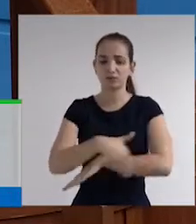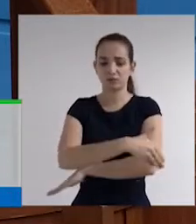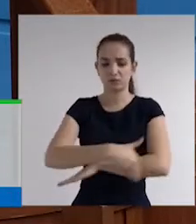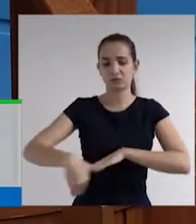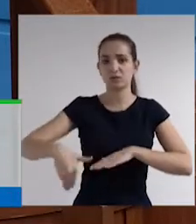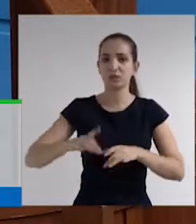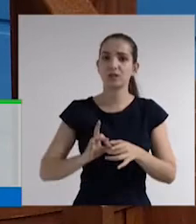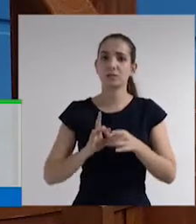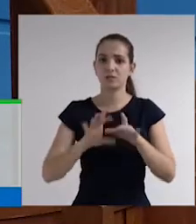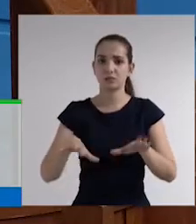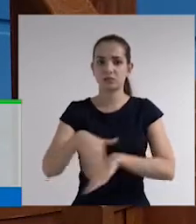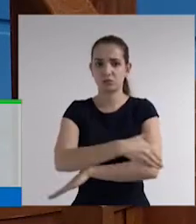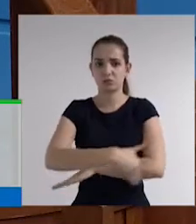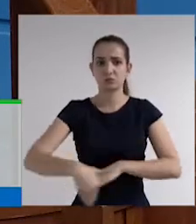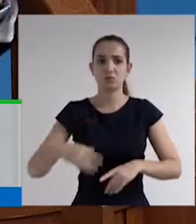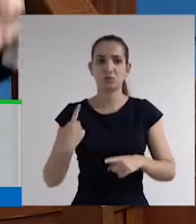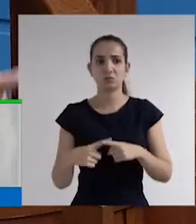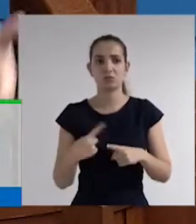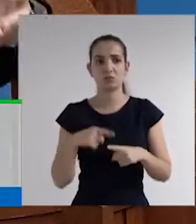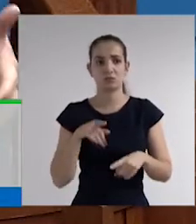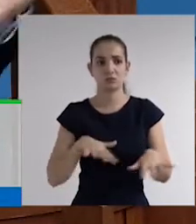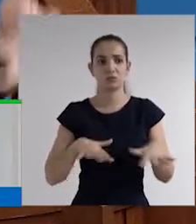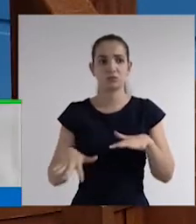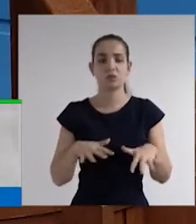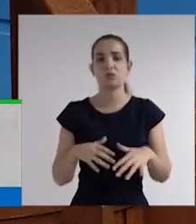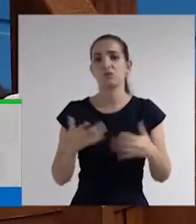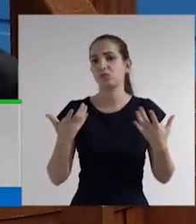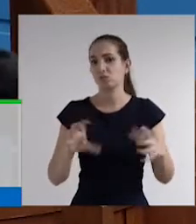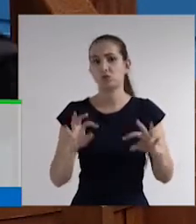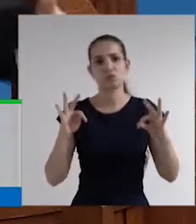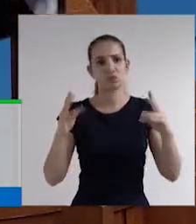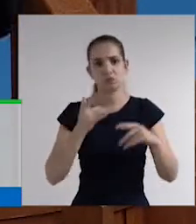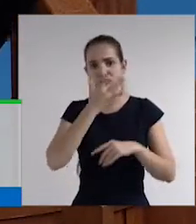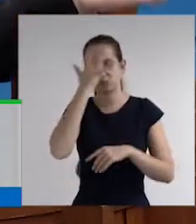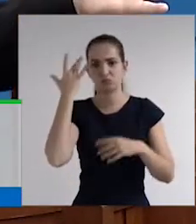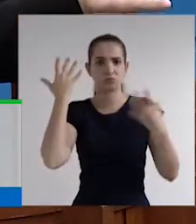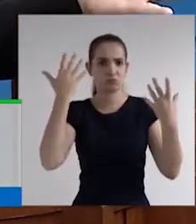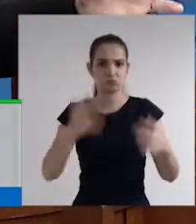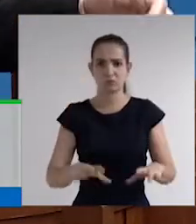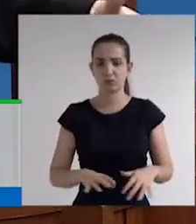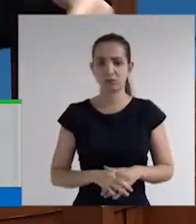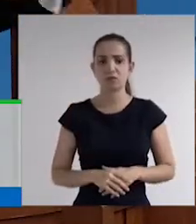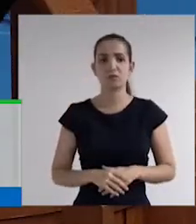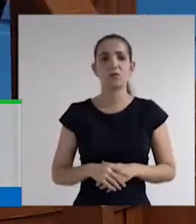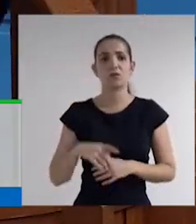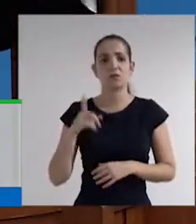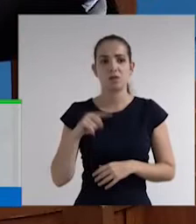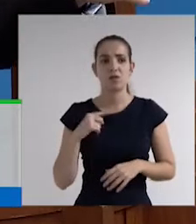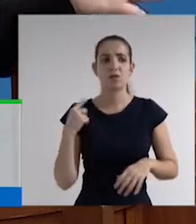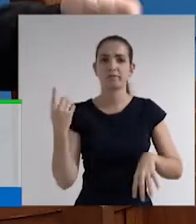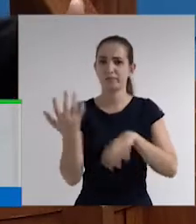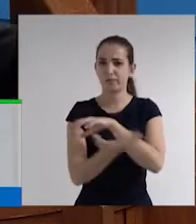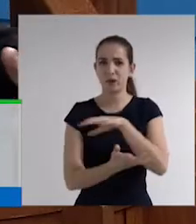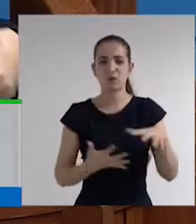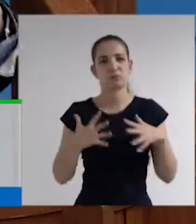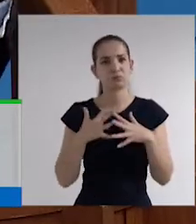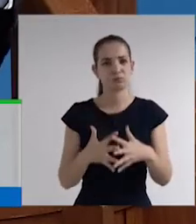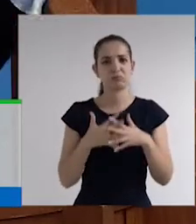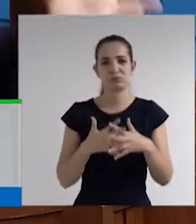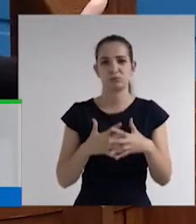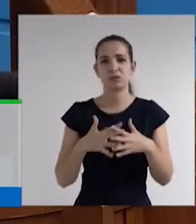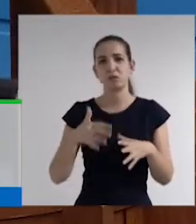já. Porque esse movimento não interessa mais para ninguém. Virou outra coisa. Virou politicagem, virou